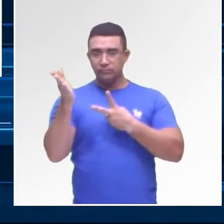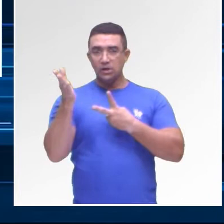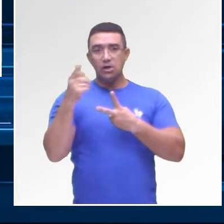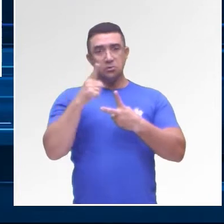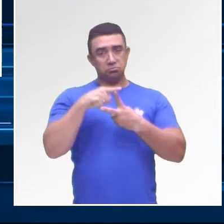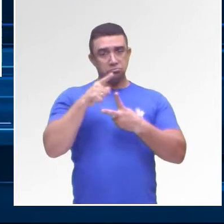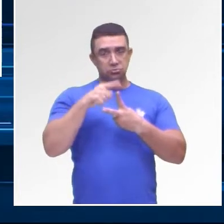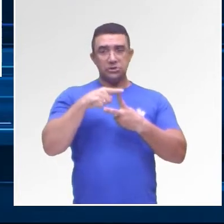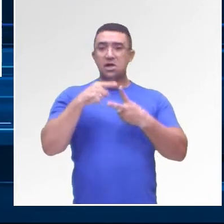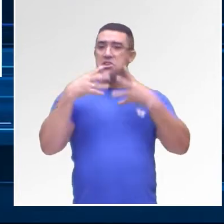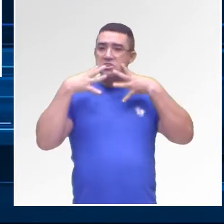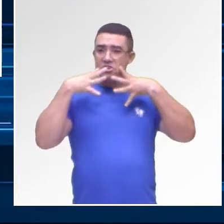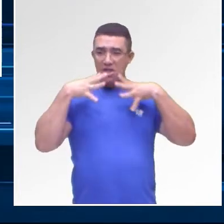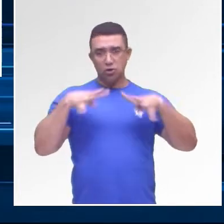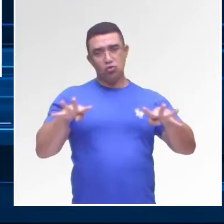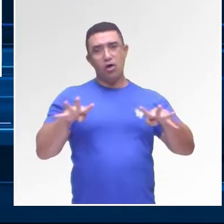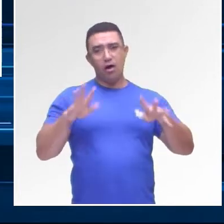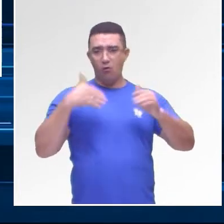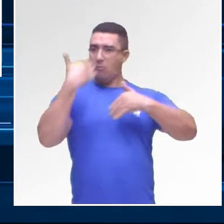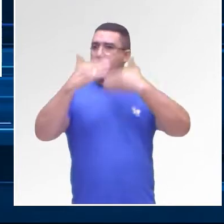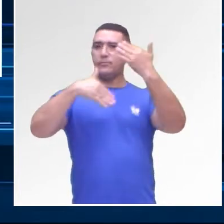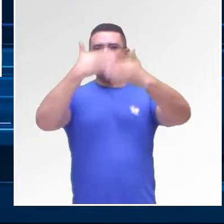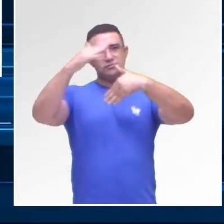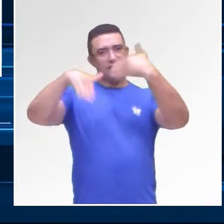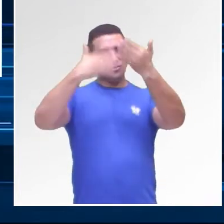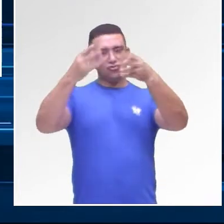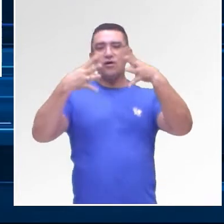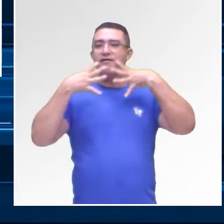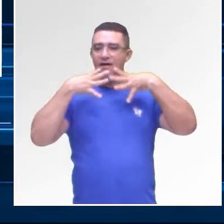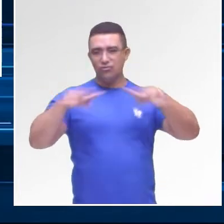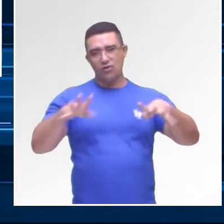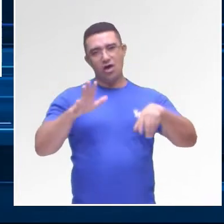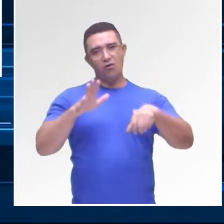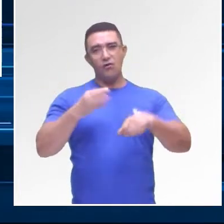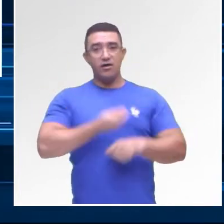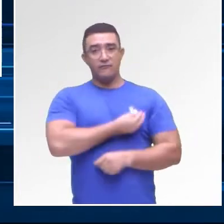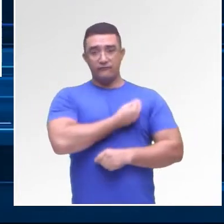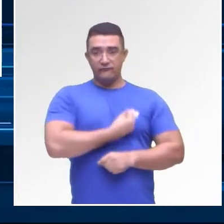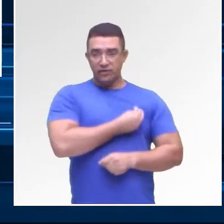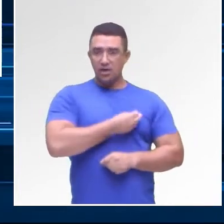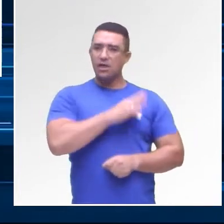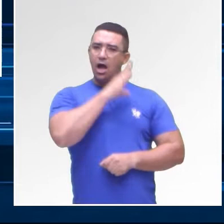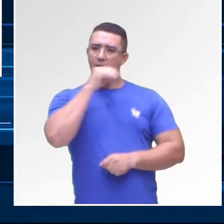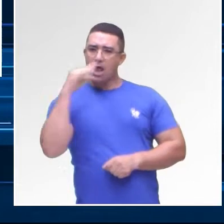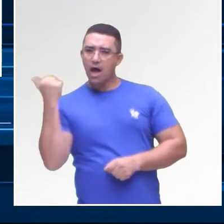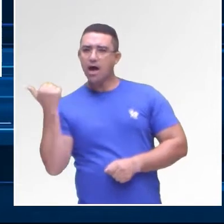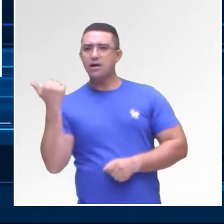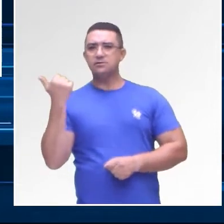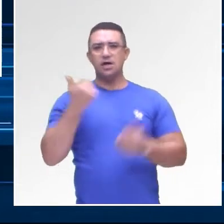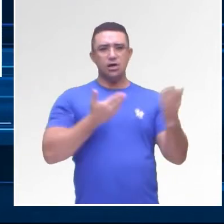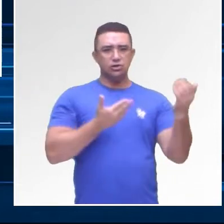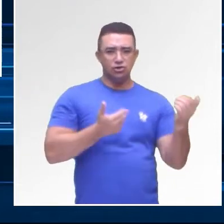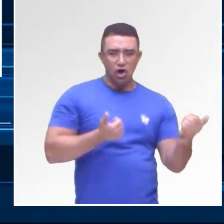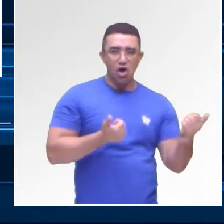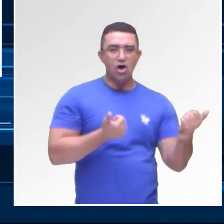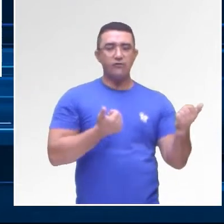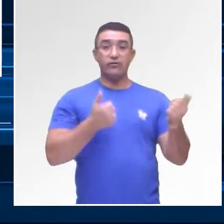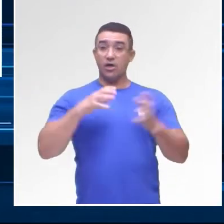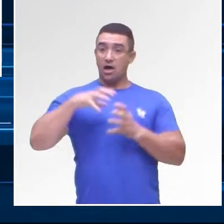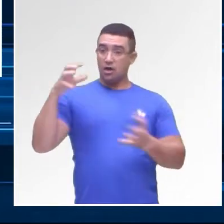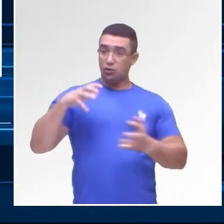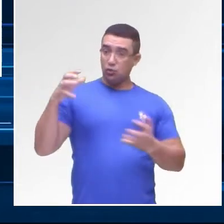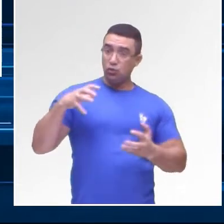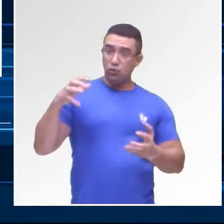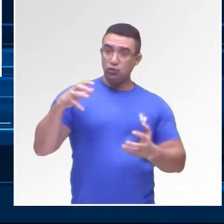forma natural, que é o processo natural da nossa vida, né? Da criança para a adolescência, da adolescência para a vida adulta, da